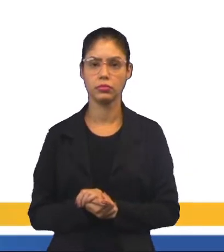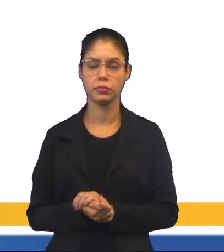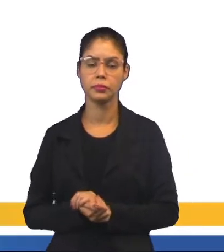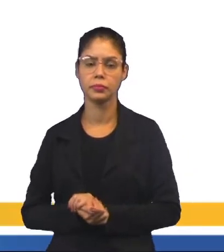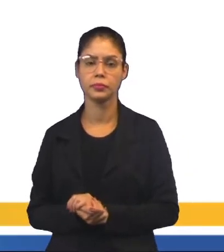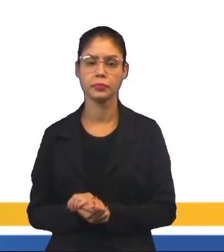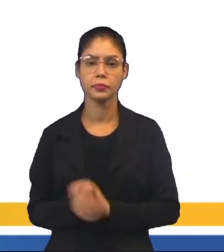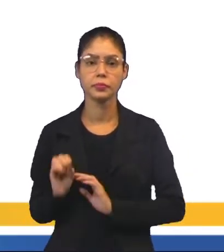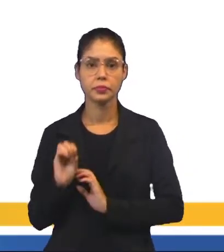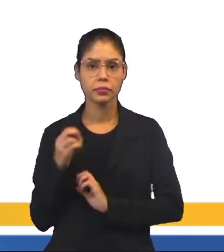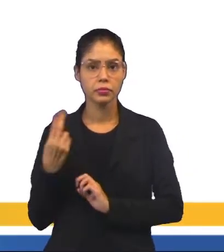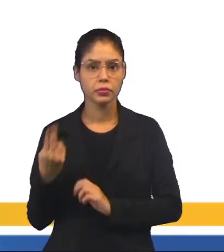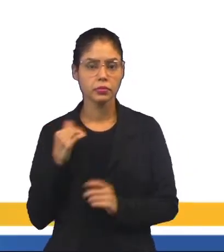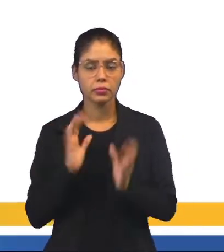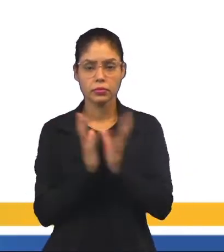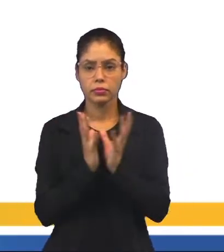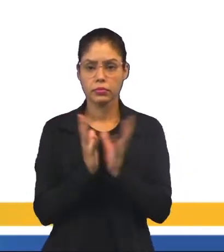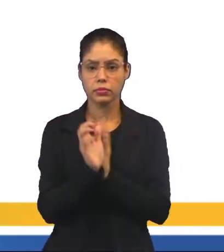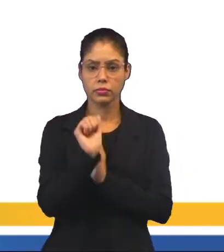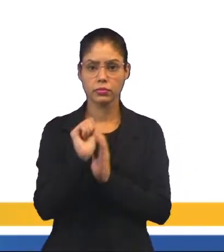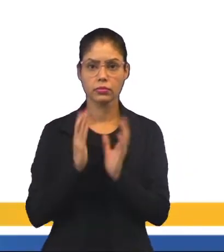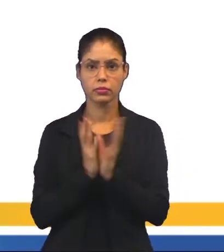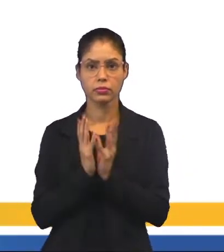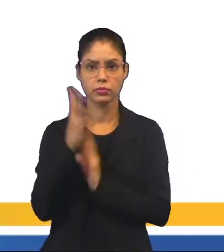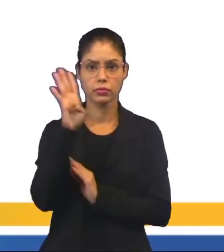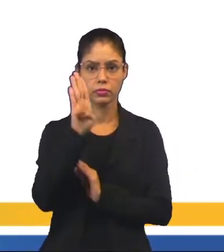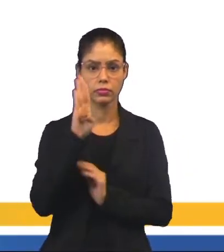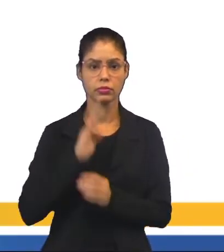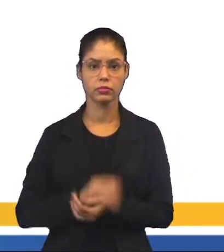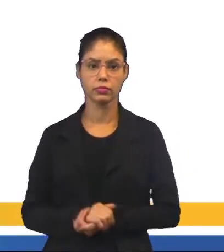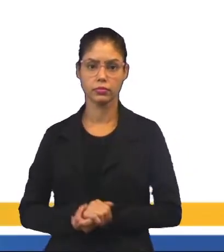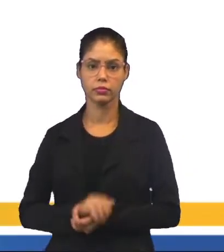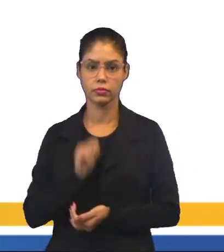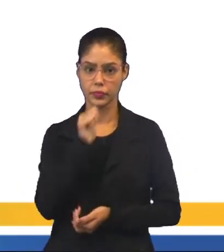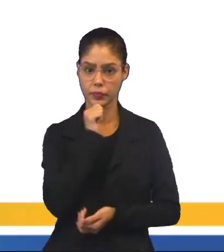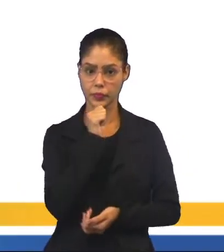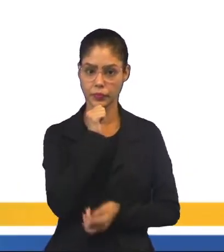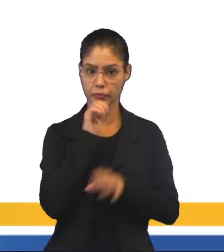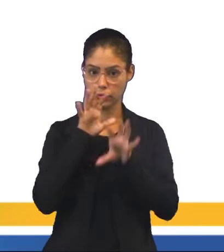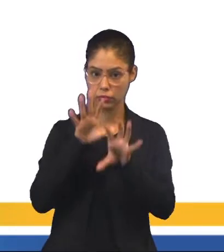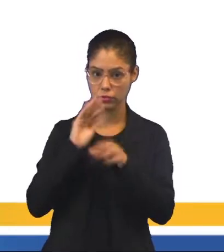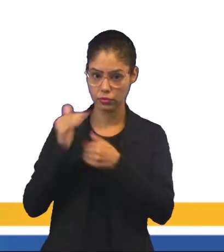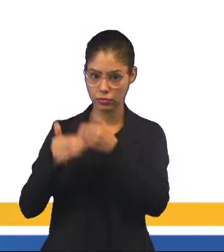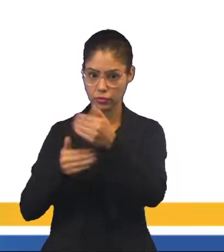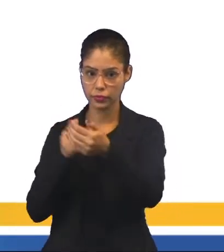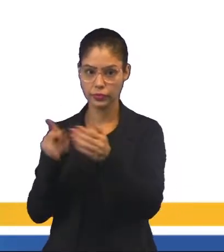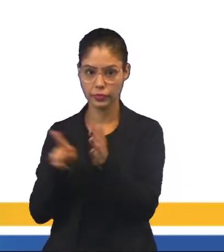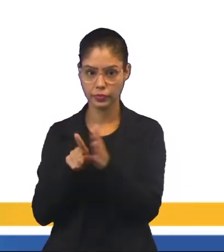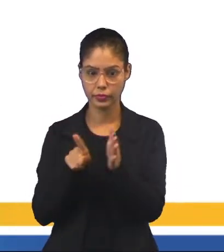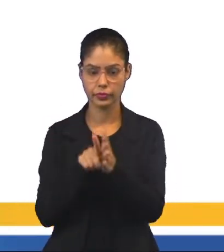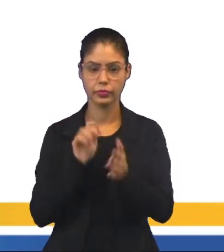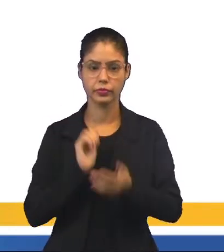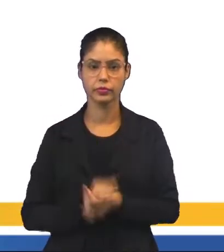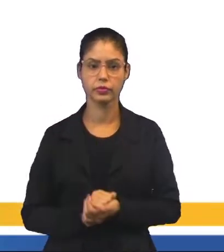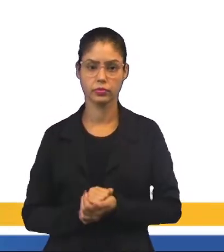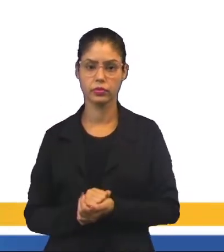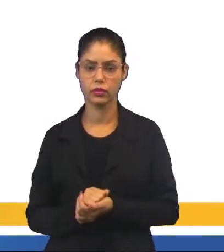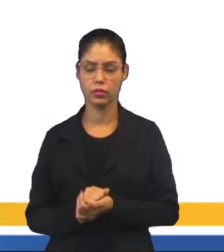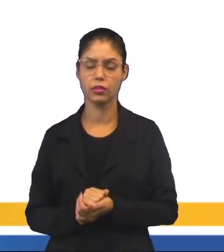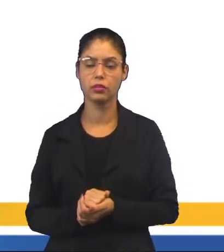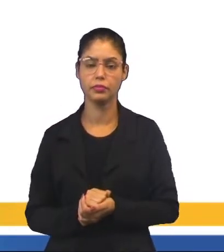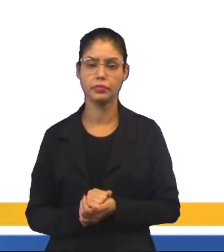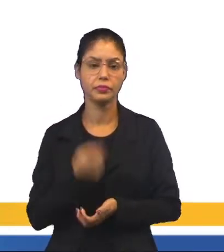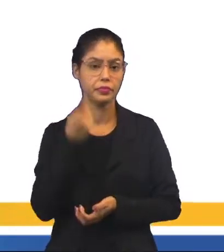e B, ou seja, o conjunto A e o conjunto B. Logo, desenvolvendo-se o determinante, ou